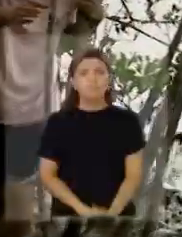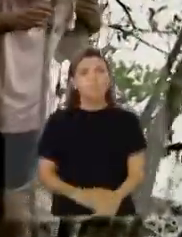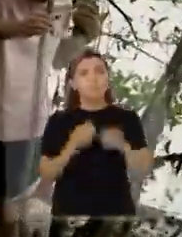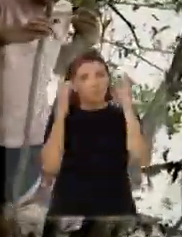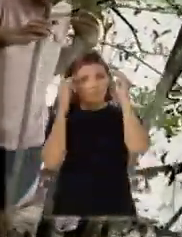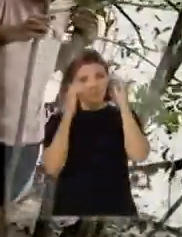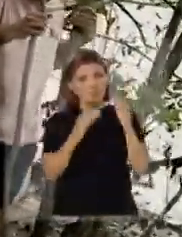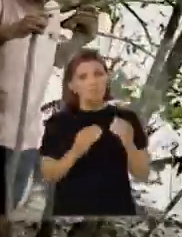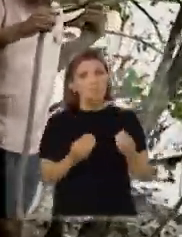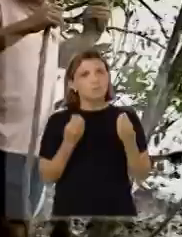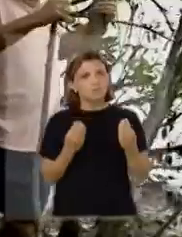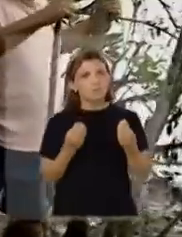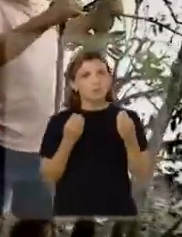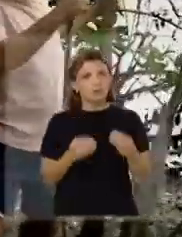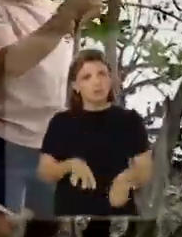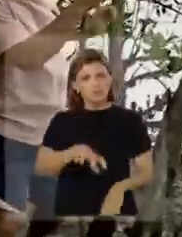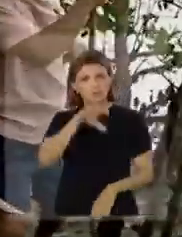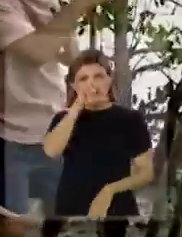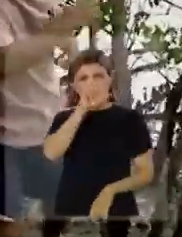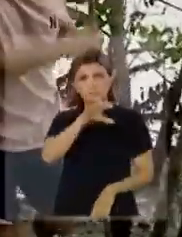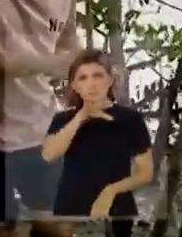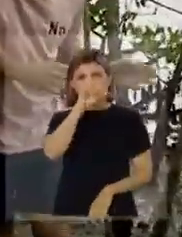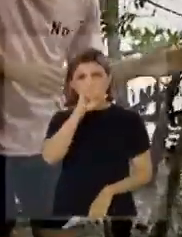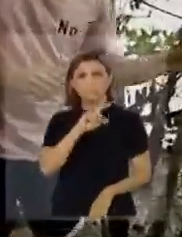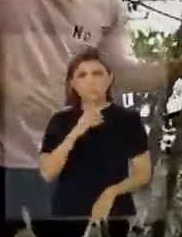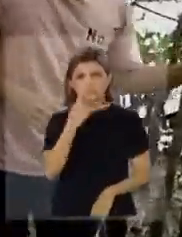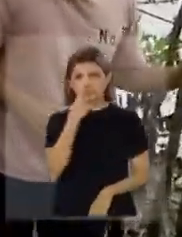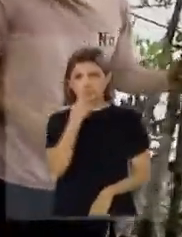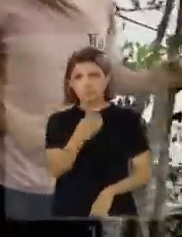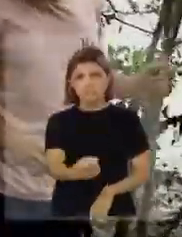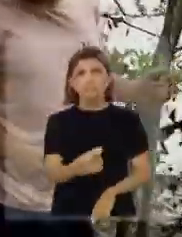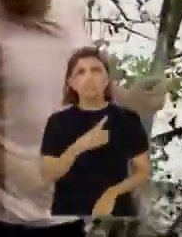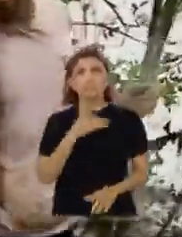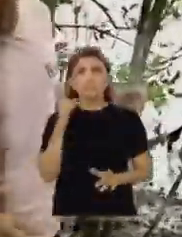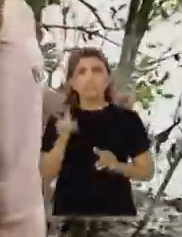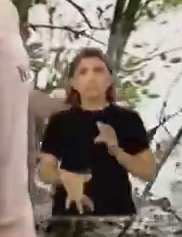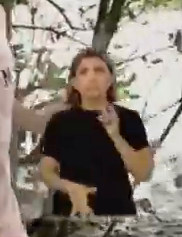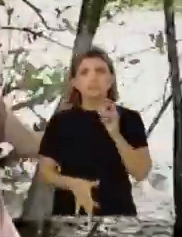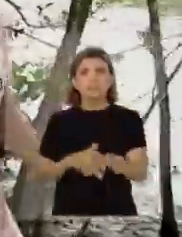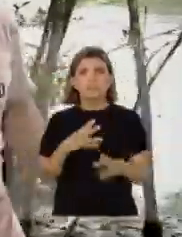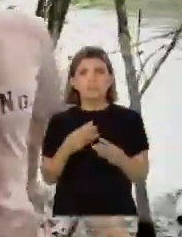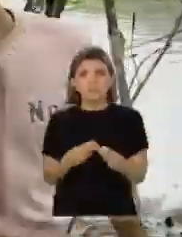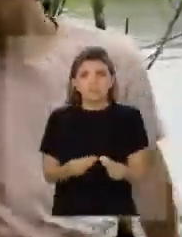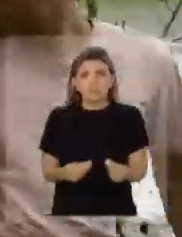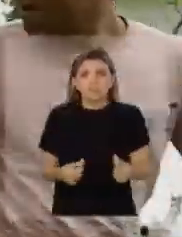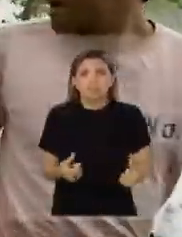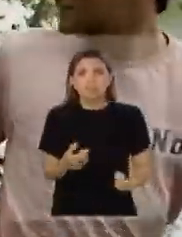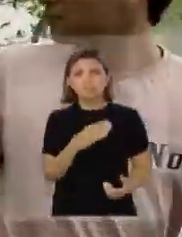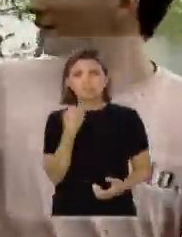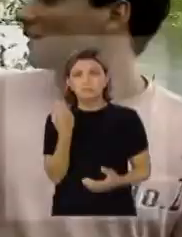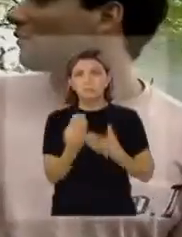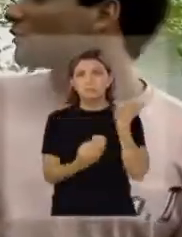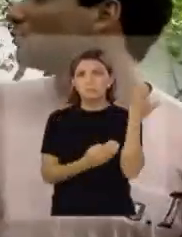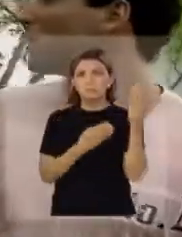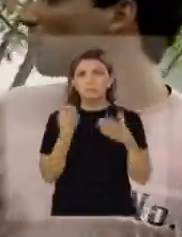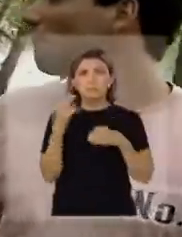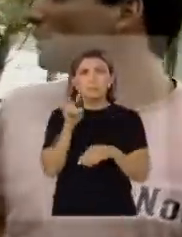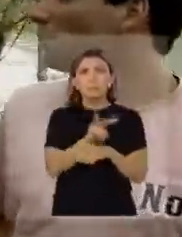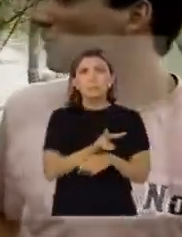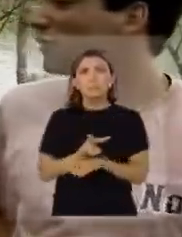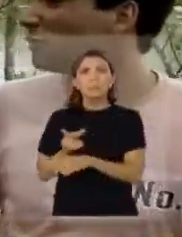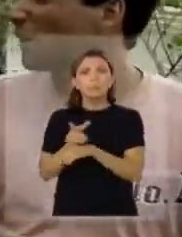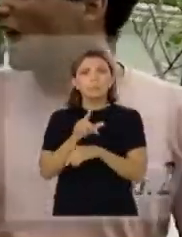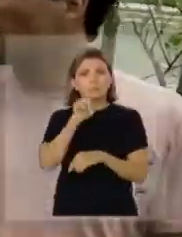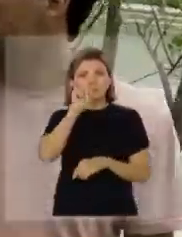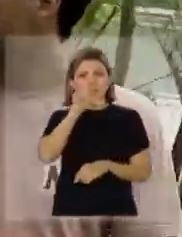Com todo respeito, Marquinho, mas o cheiro do mangue é de matar, né? É porque tem muita matéria orgânica em decomposição. Essa matéria faz do mangue o